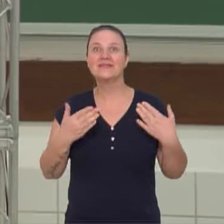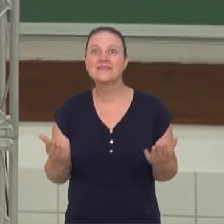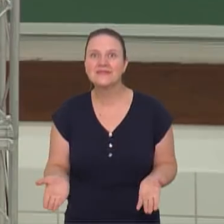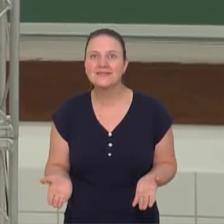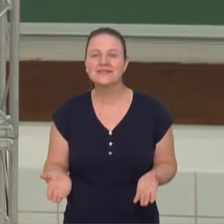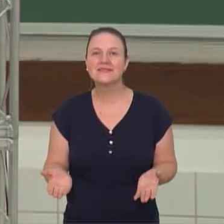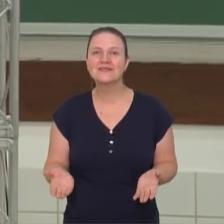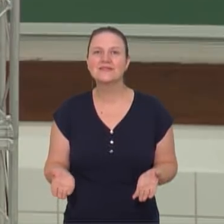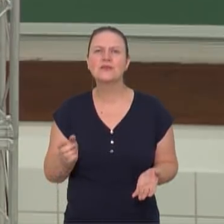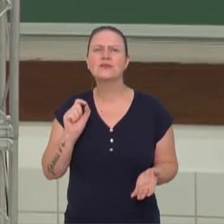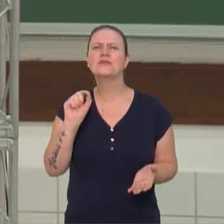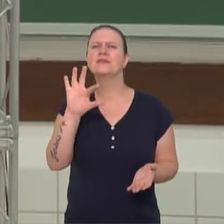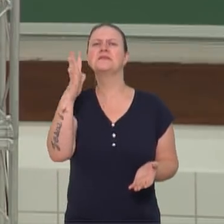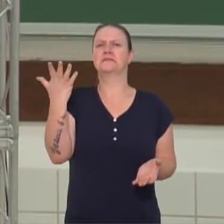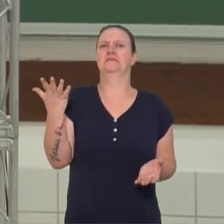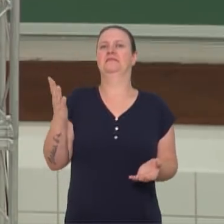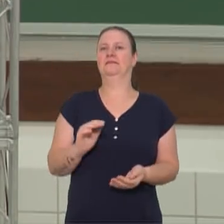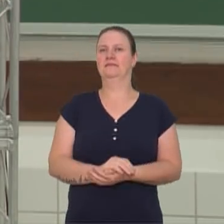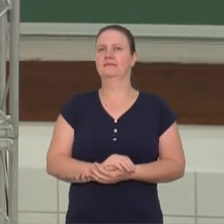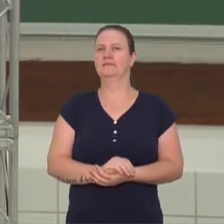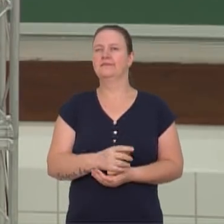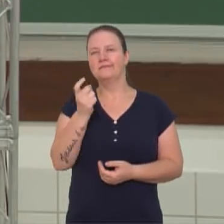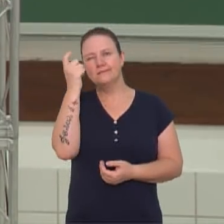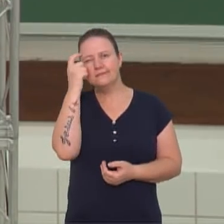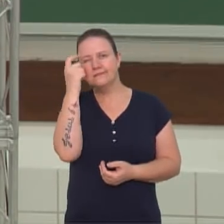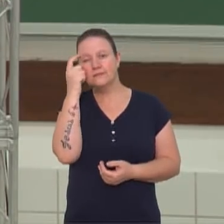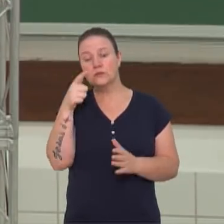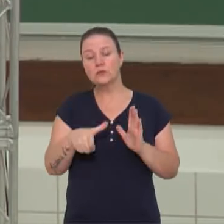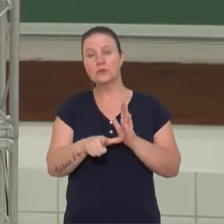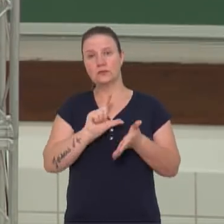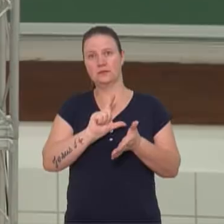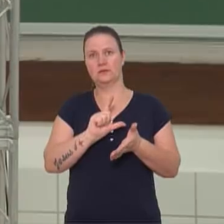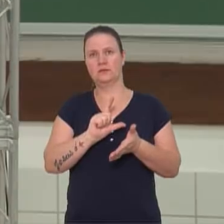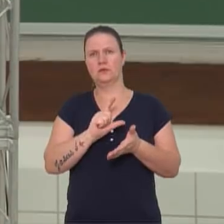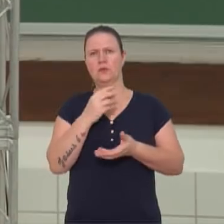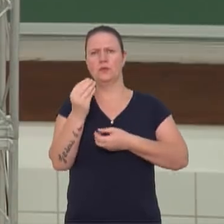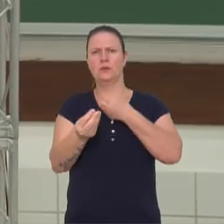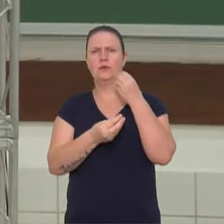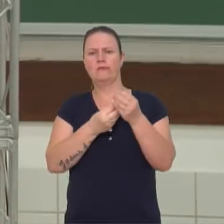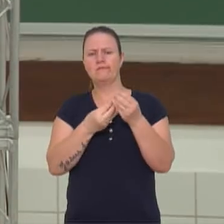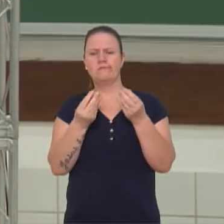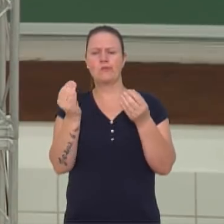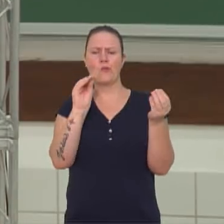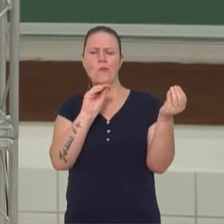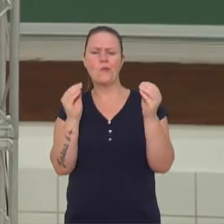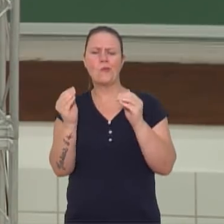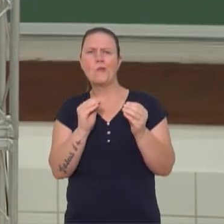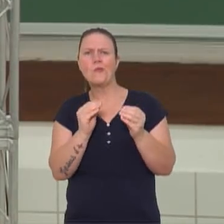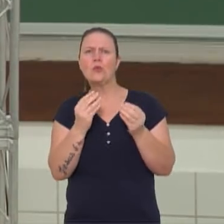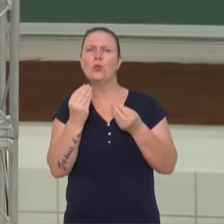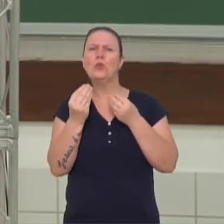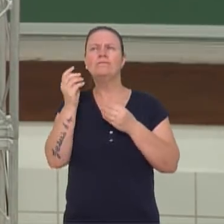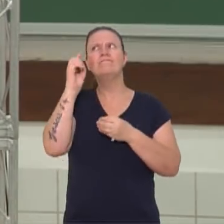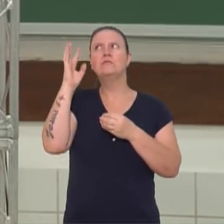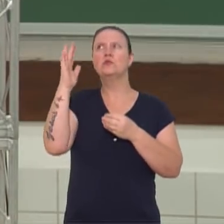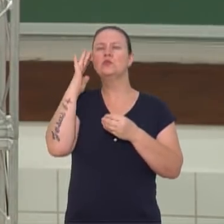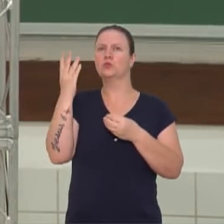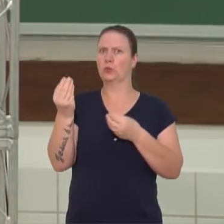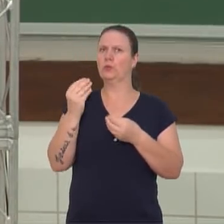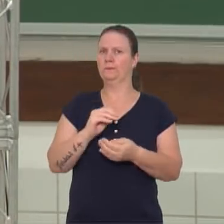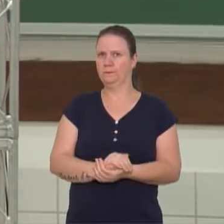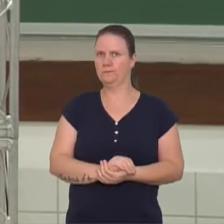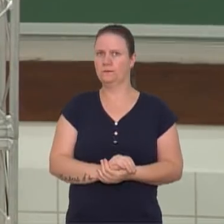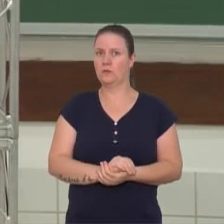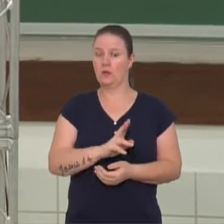aí? O que aconteceu? O que vocês pensaram primeiro? Como é que vocês organizaram o pensamento de vocês? Vamos lá?